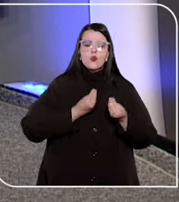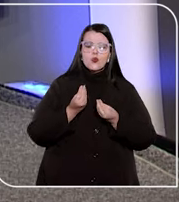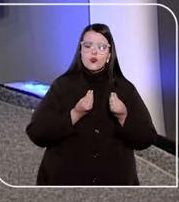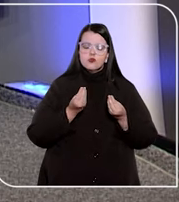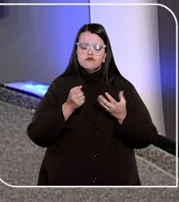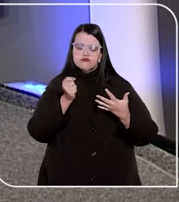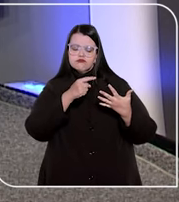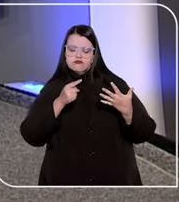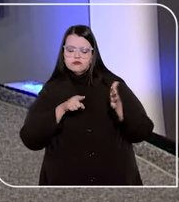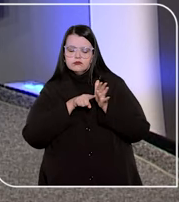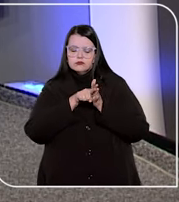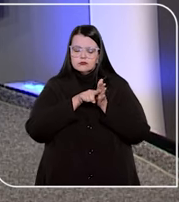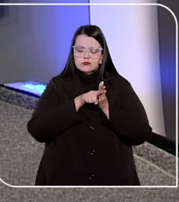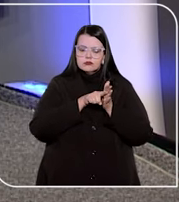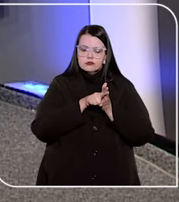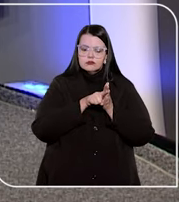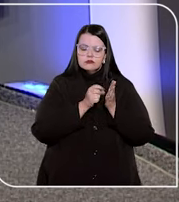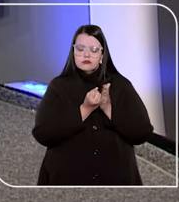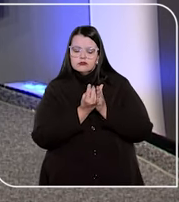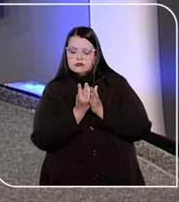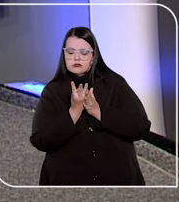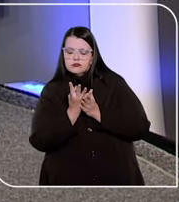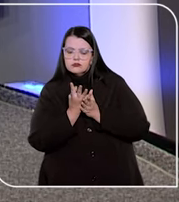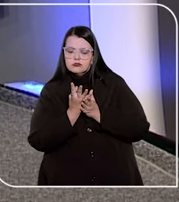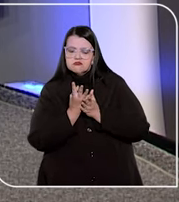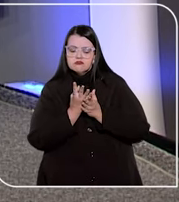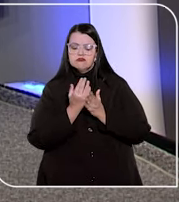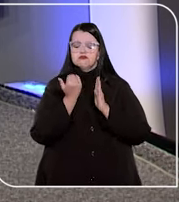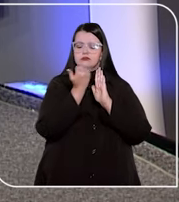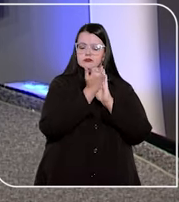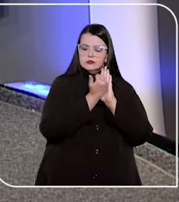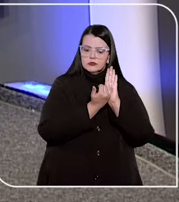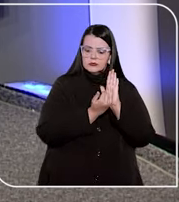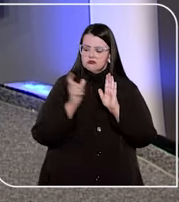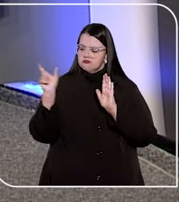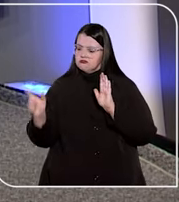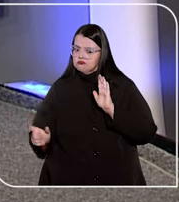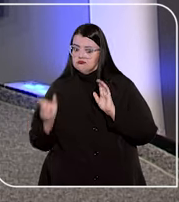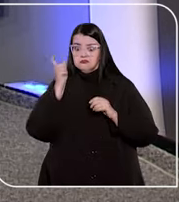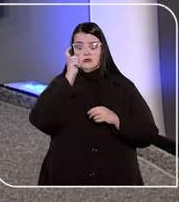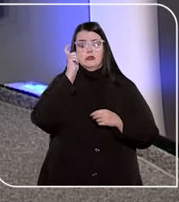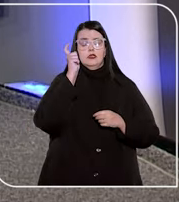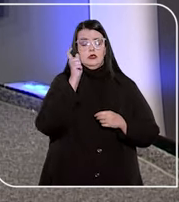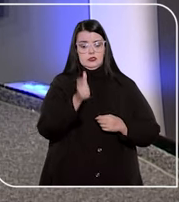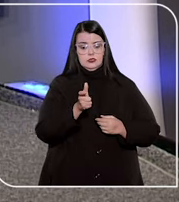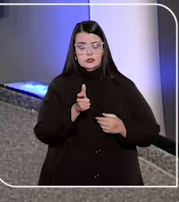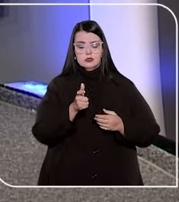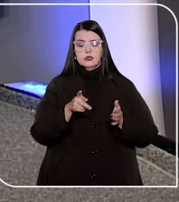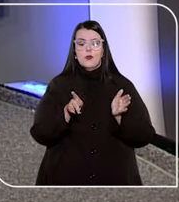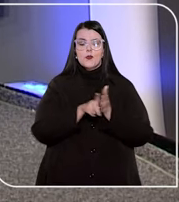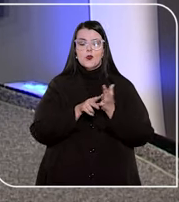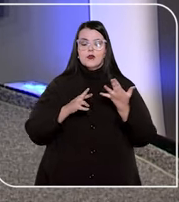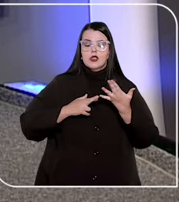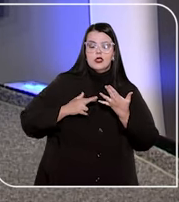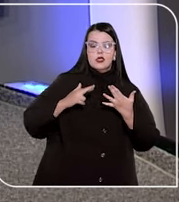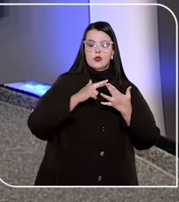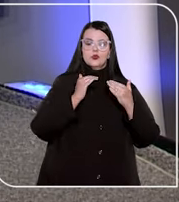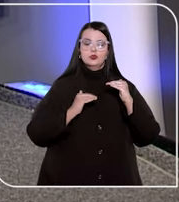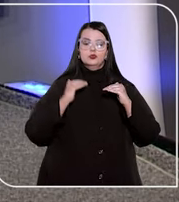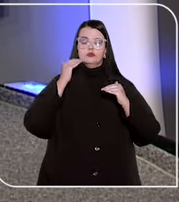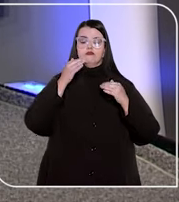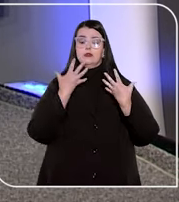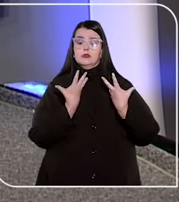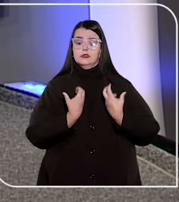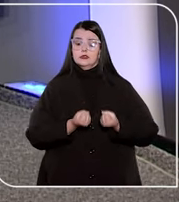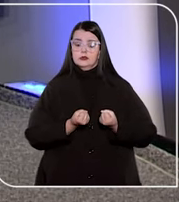essas análises? Quais os requisitos a serem seguidos pelas partes interessadas para que o recurso extraordinário seja